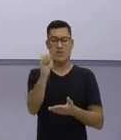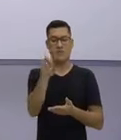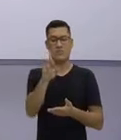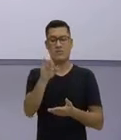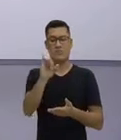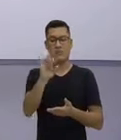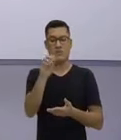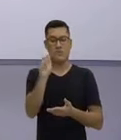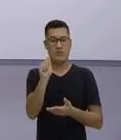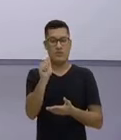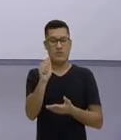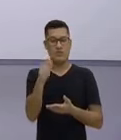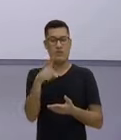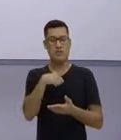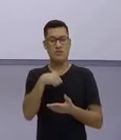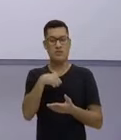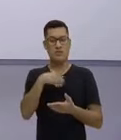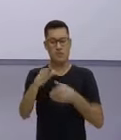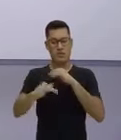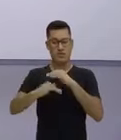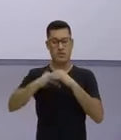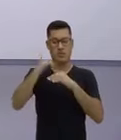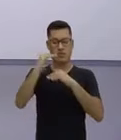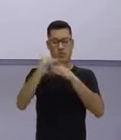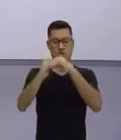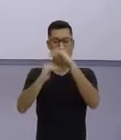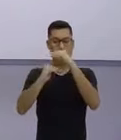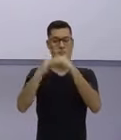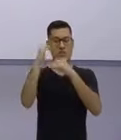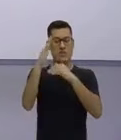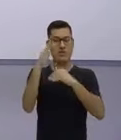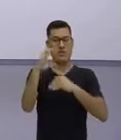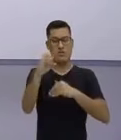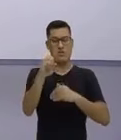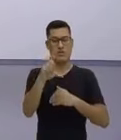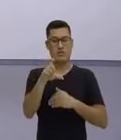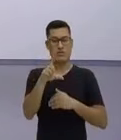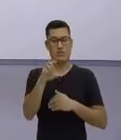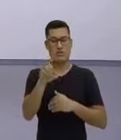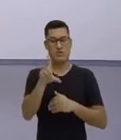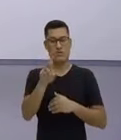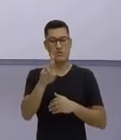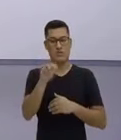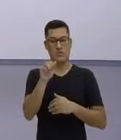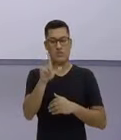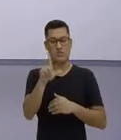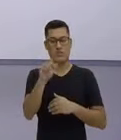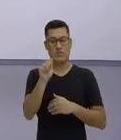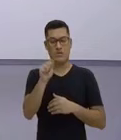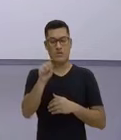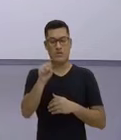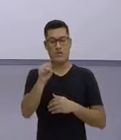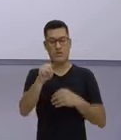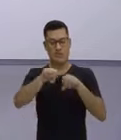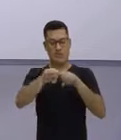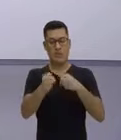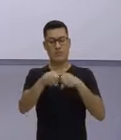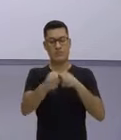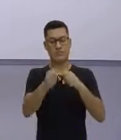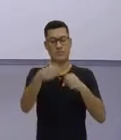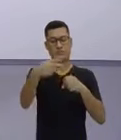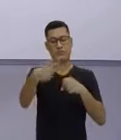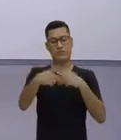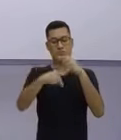que vai havendo ali um aumento do número daquelas células ali, certo? Através de uma quebra, em que cada quebra gera